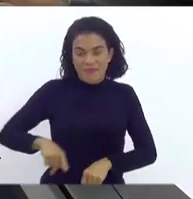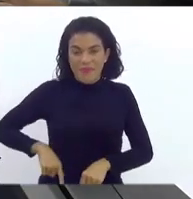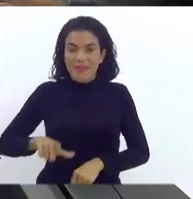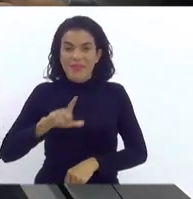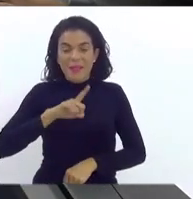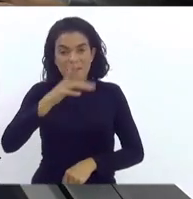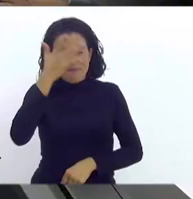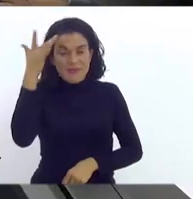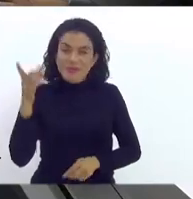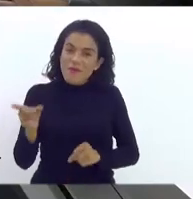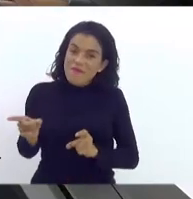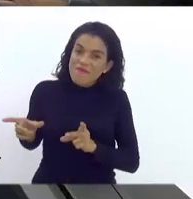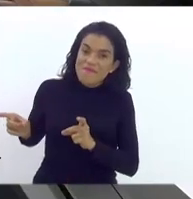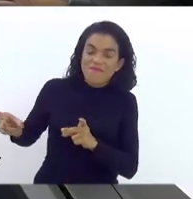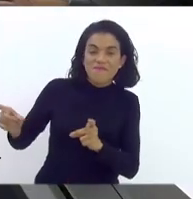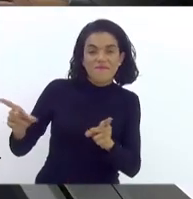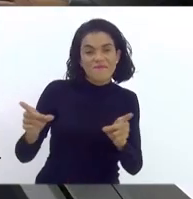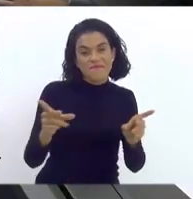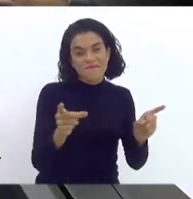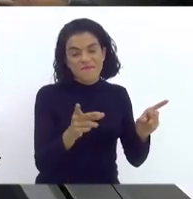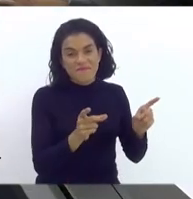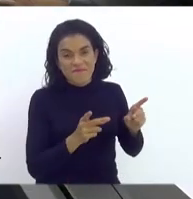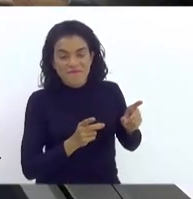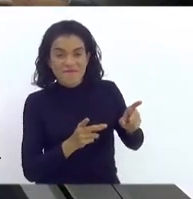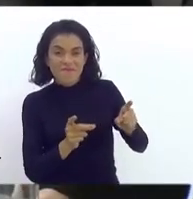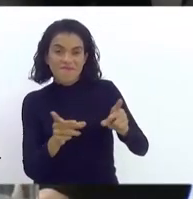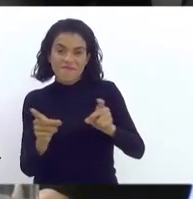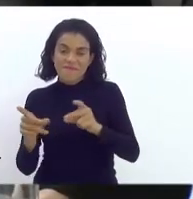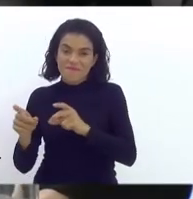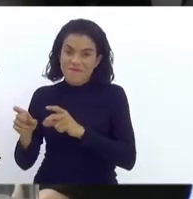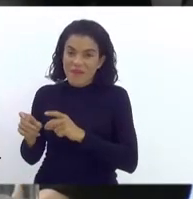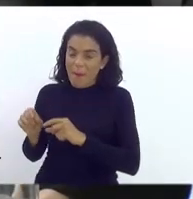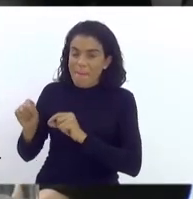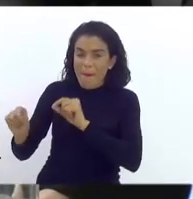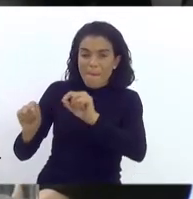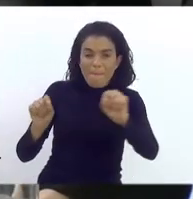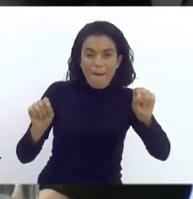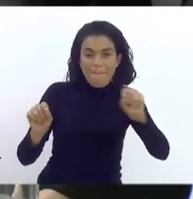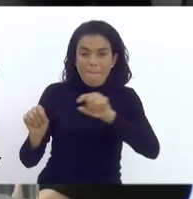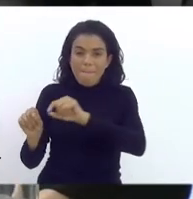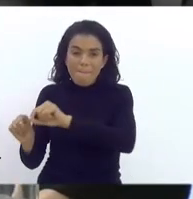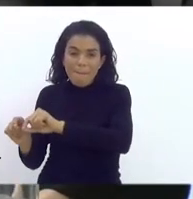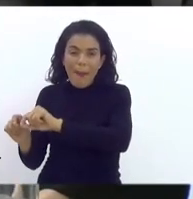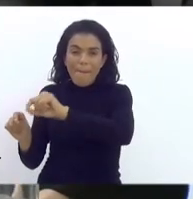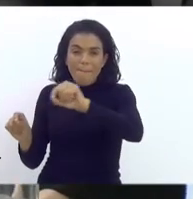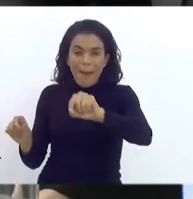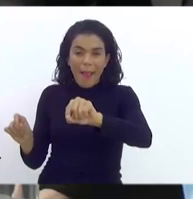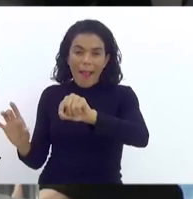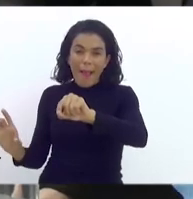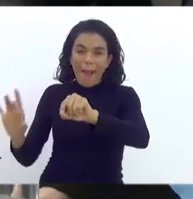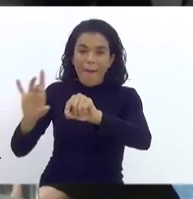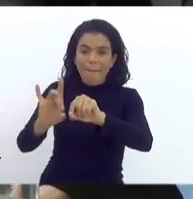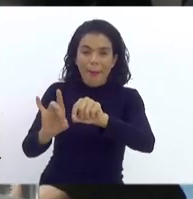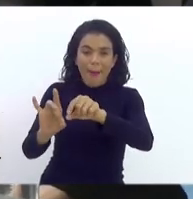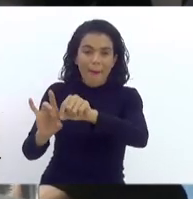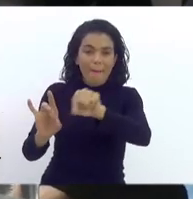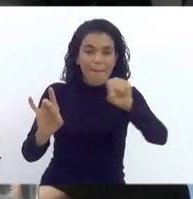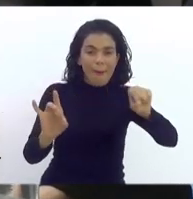gente comercializando esses pontos de ligação ligado a